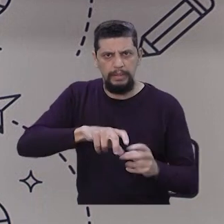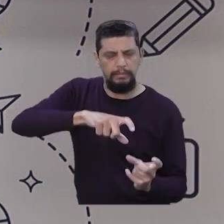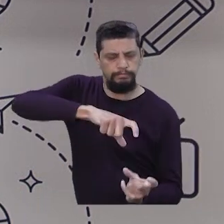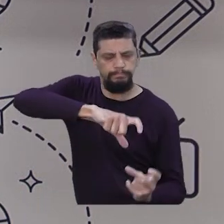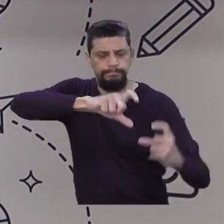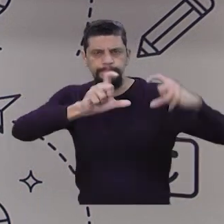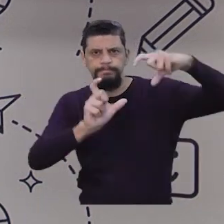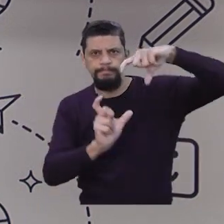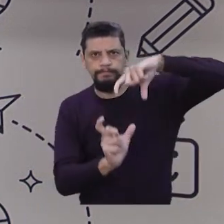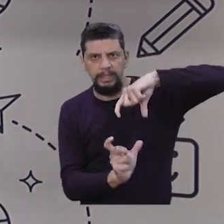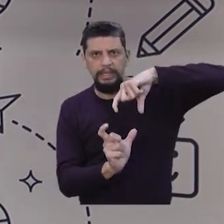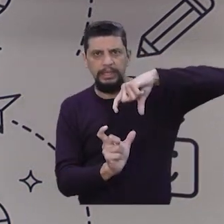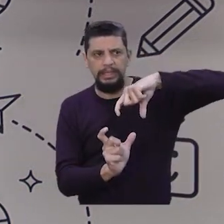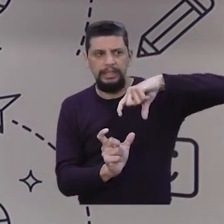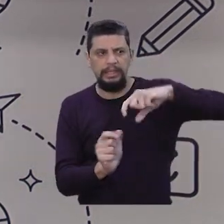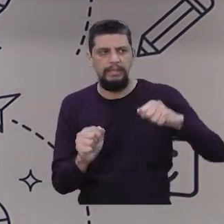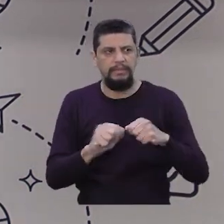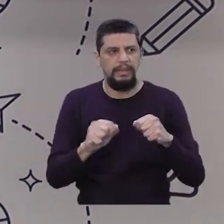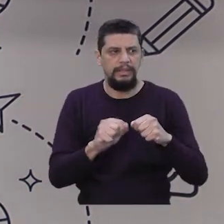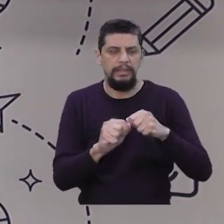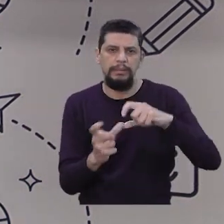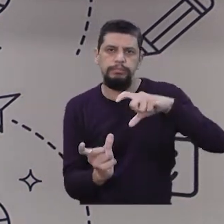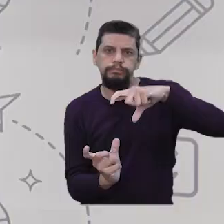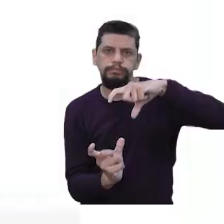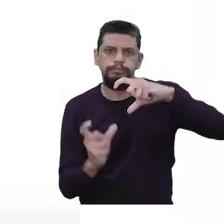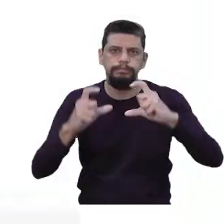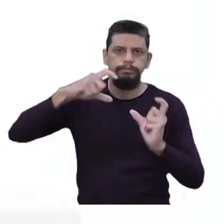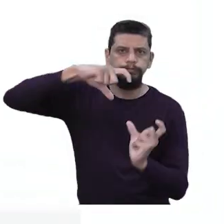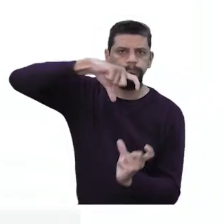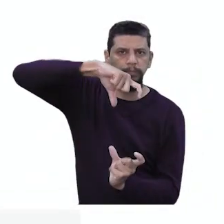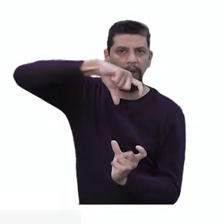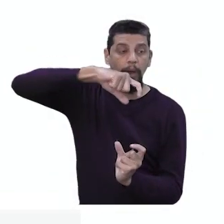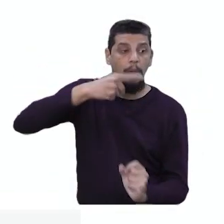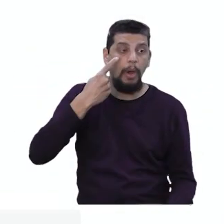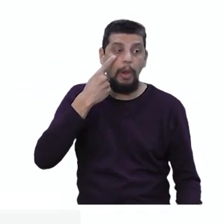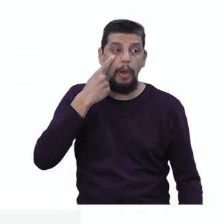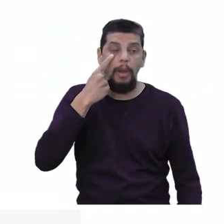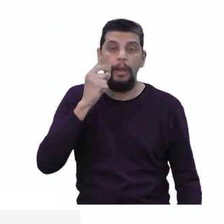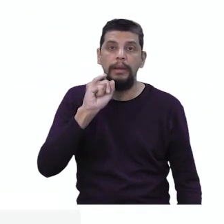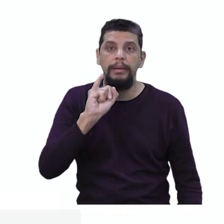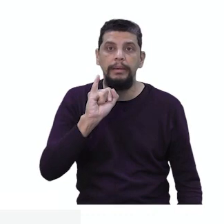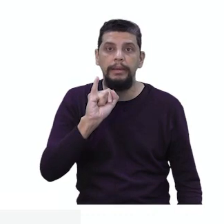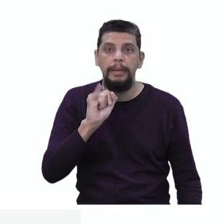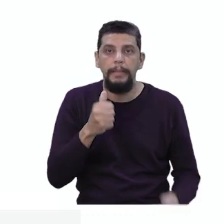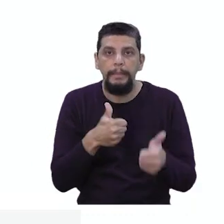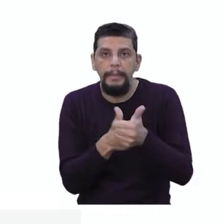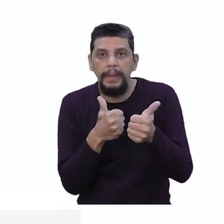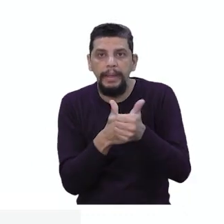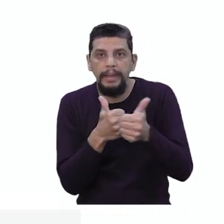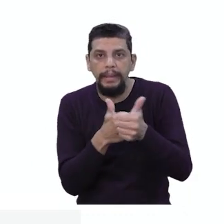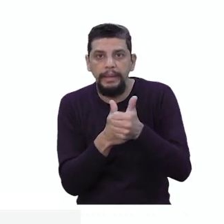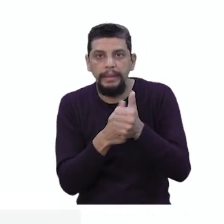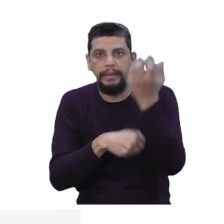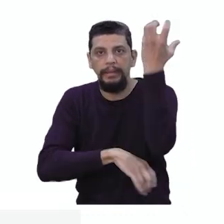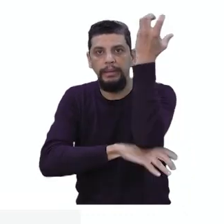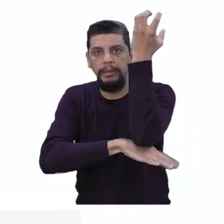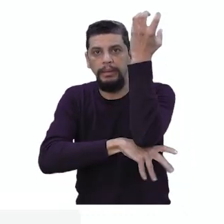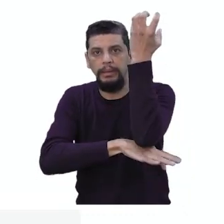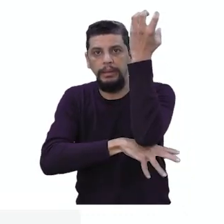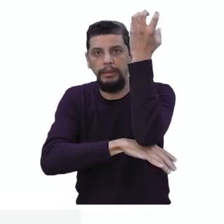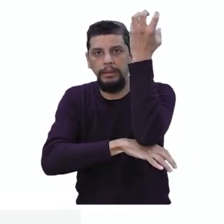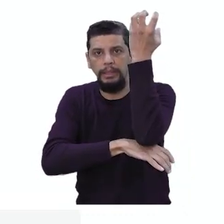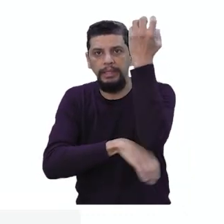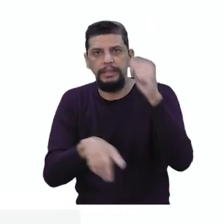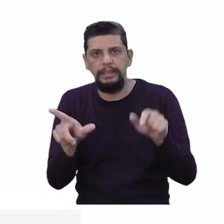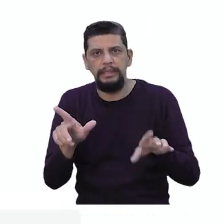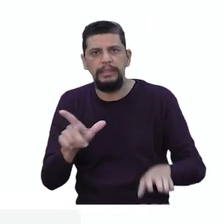cabeça, não foi? E aí ela ficaria mais ou menos assim. Olha lá em cima, pertinho de onde tem as raízes,